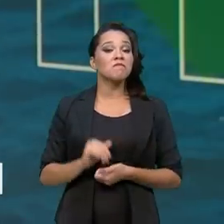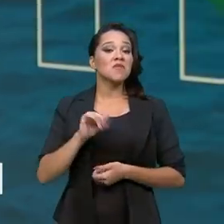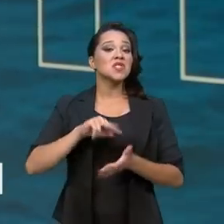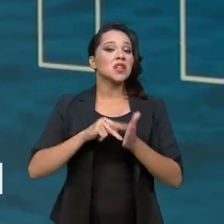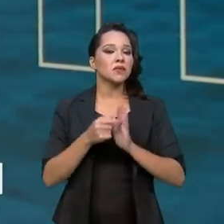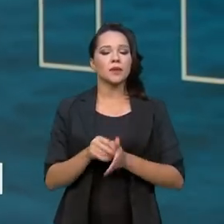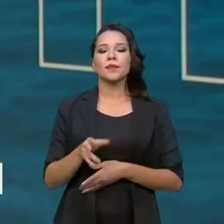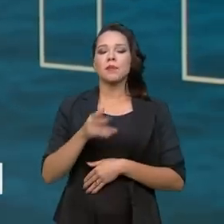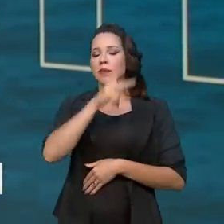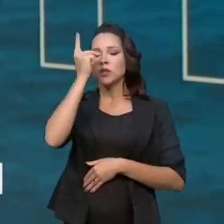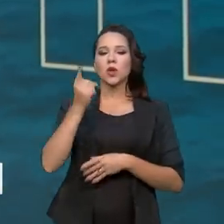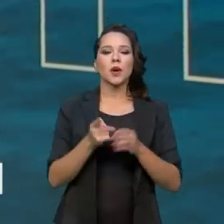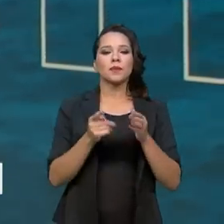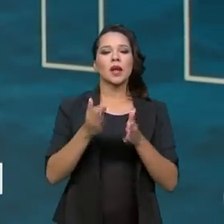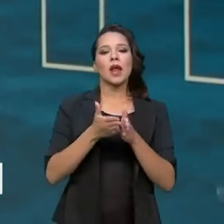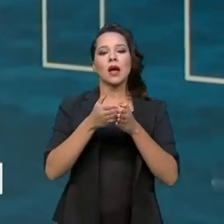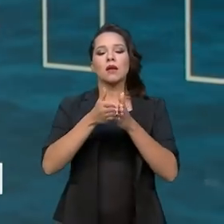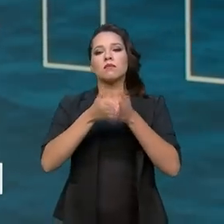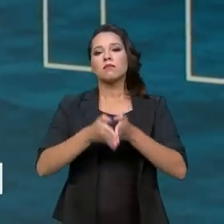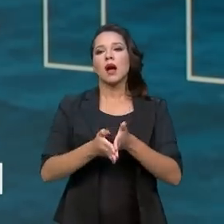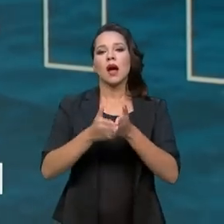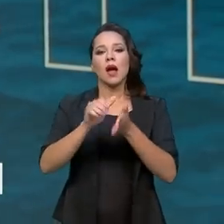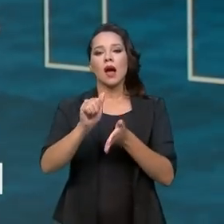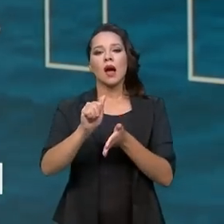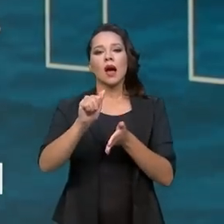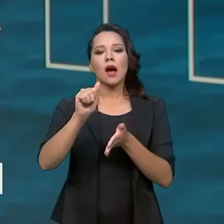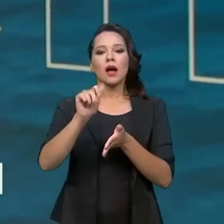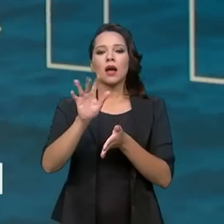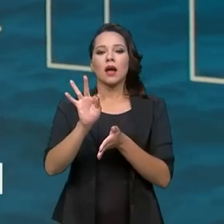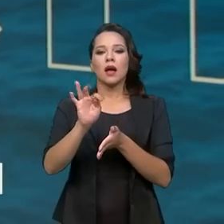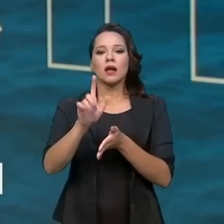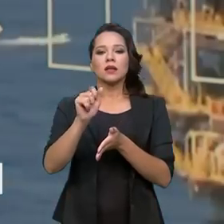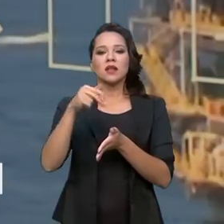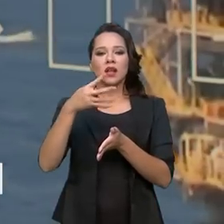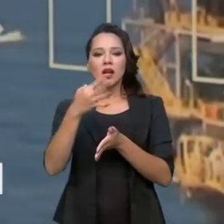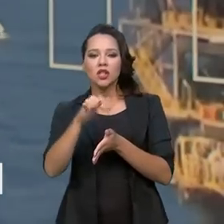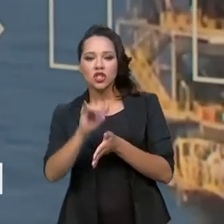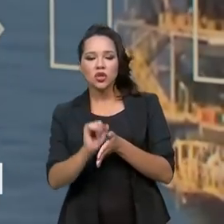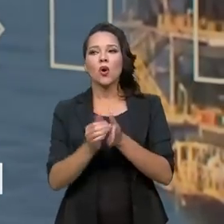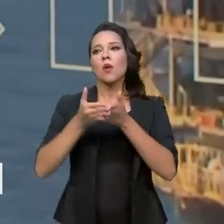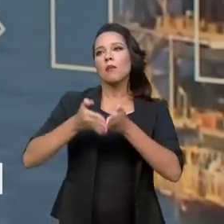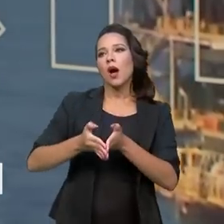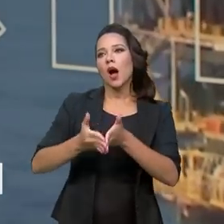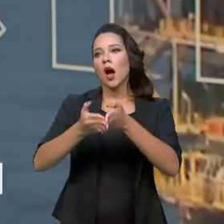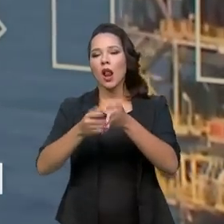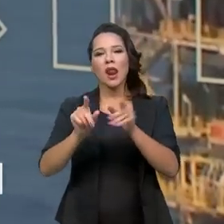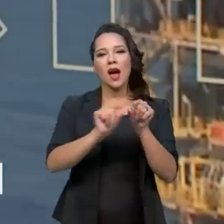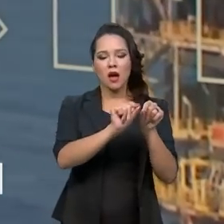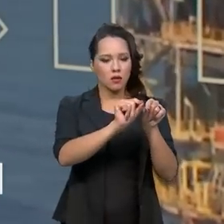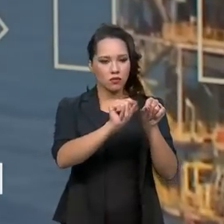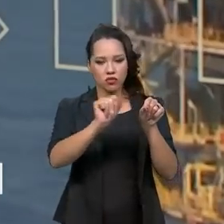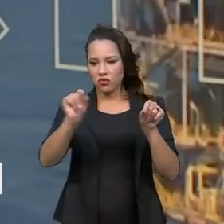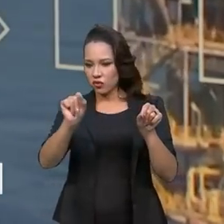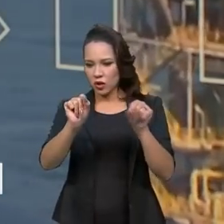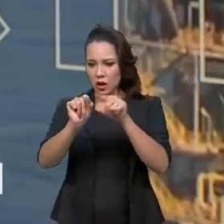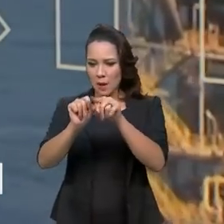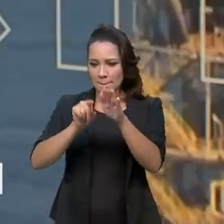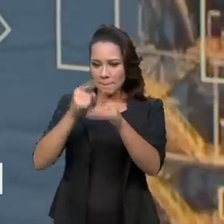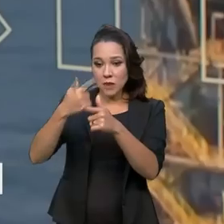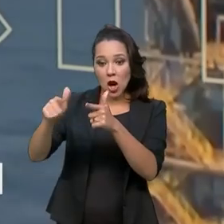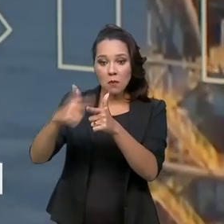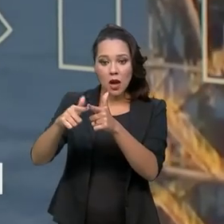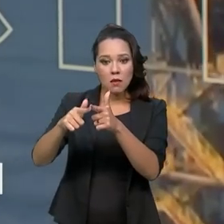Significa que alguém no meio do Atlântico, se tiver algum problema de saúde, estiver em risco, ele vai chamar a Marinha do Brasil